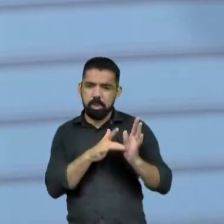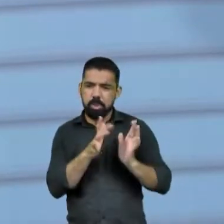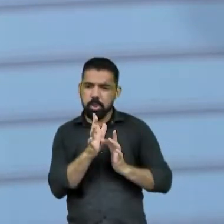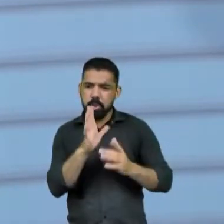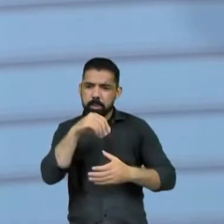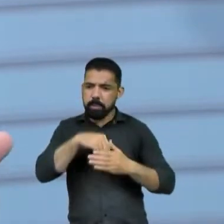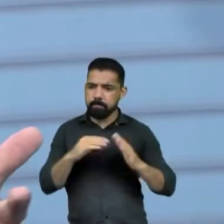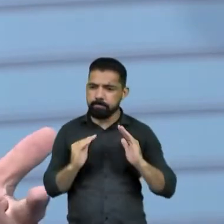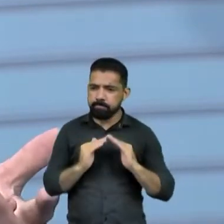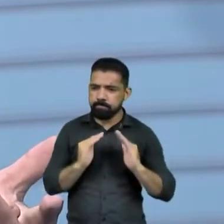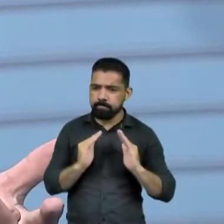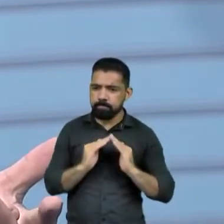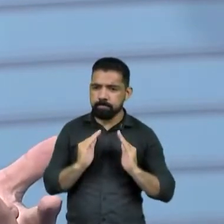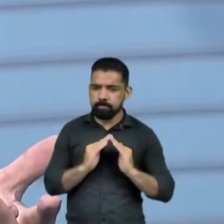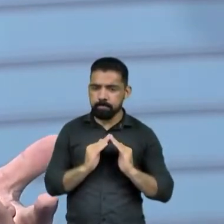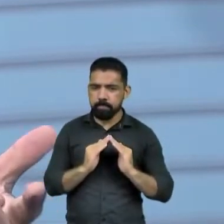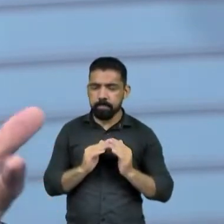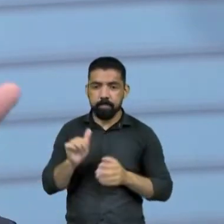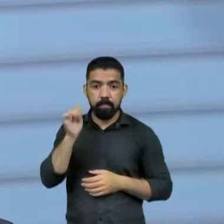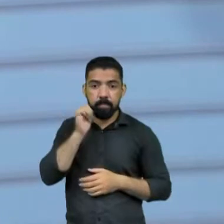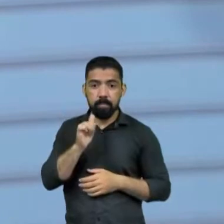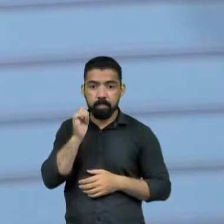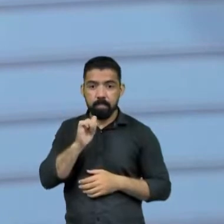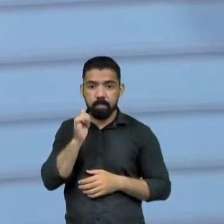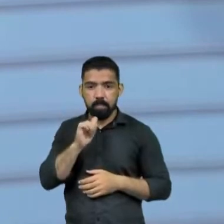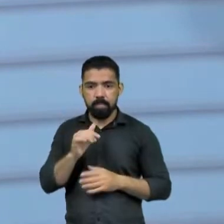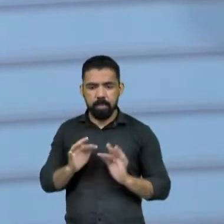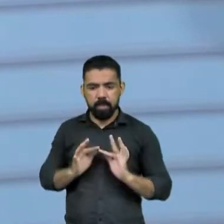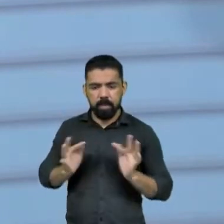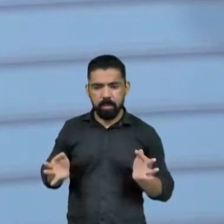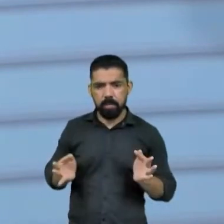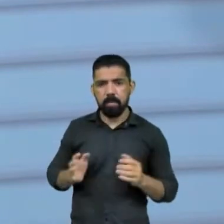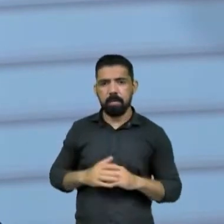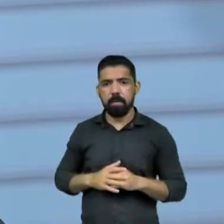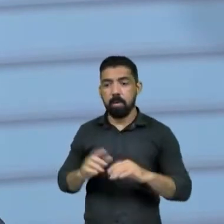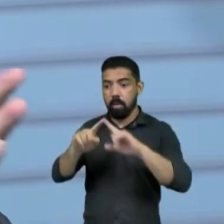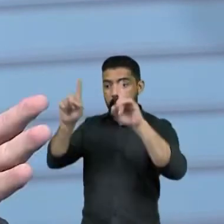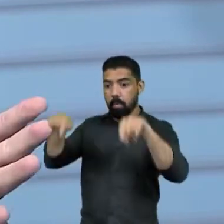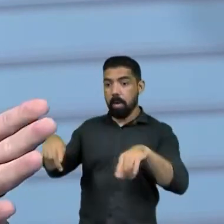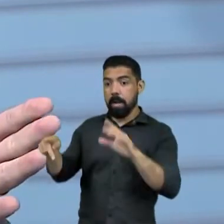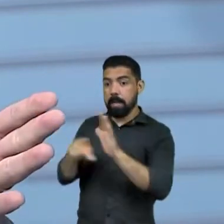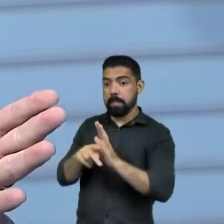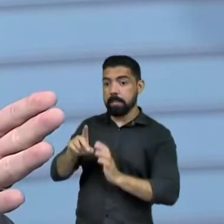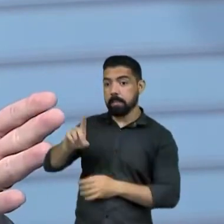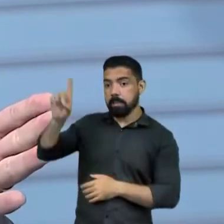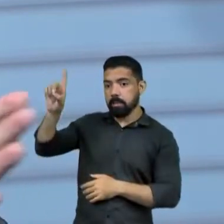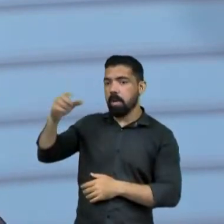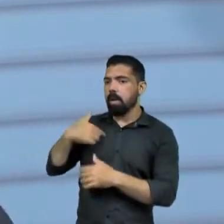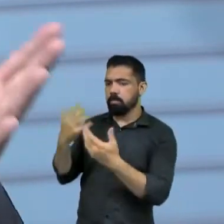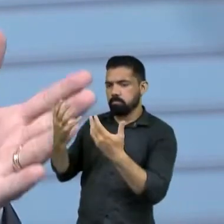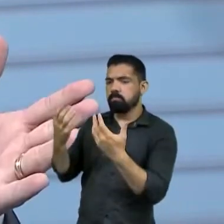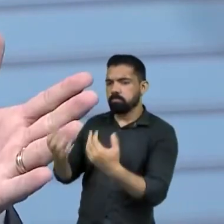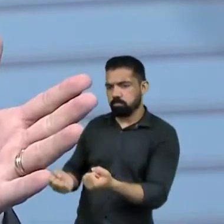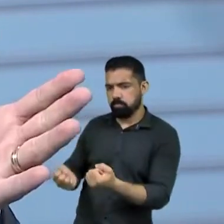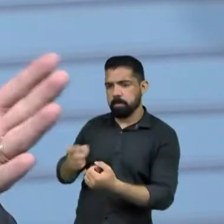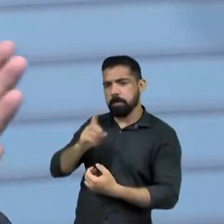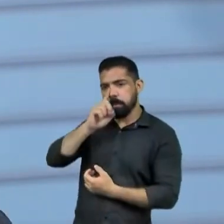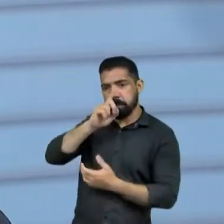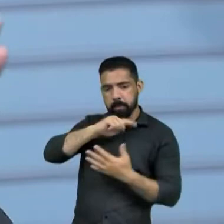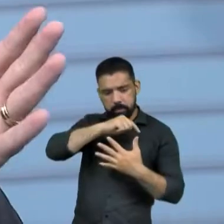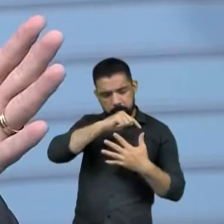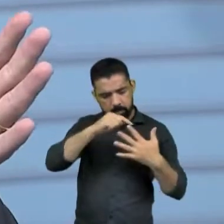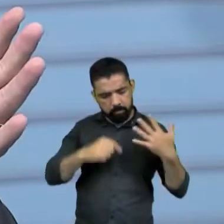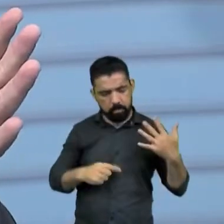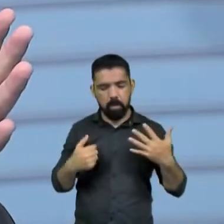casa não é uma uma menina que disse sim pro projeto de Deus então é uma coisa maravilhosa todos os riscos né todos os riscos que infam